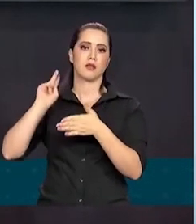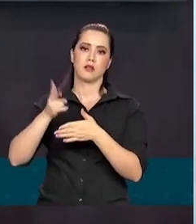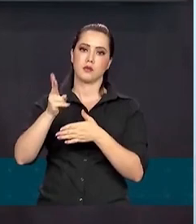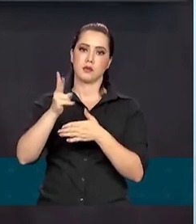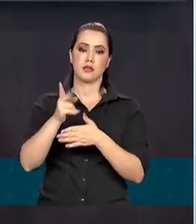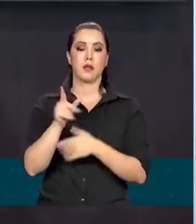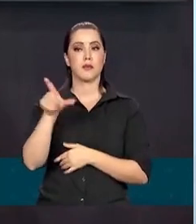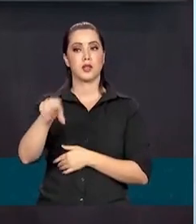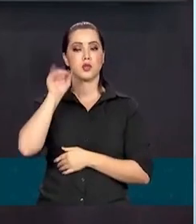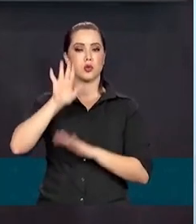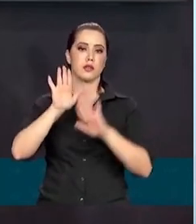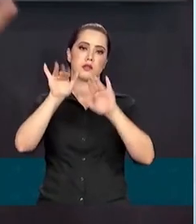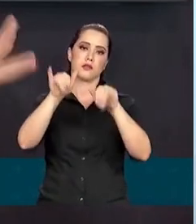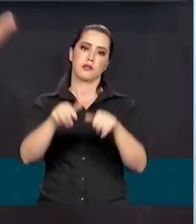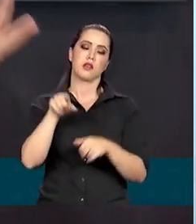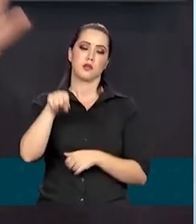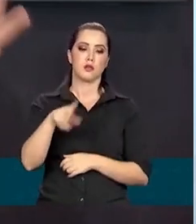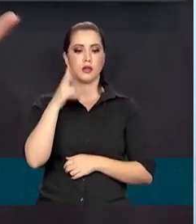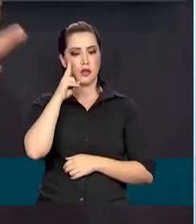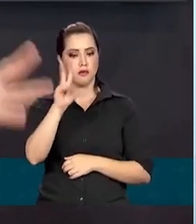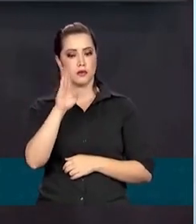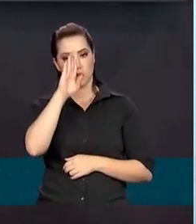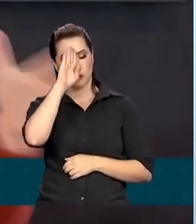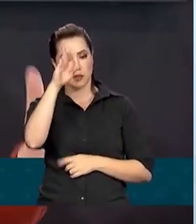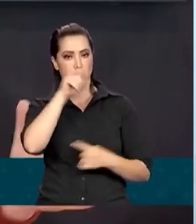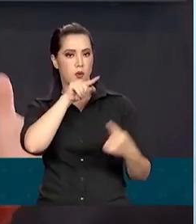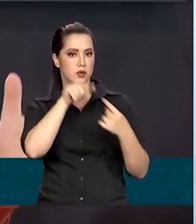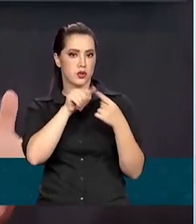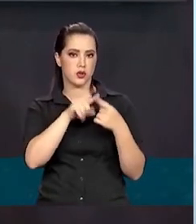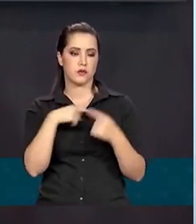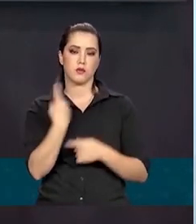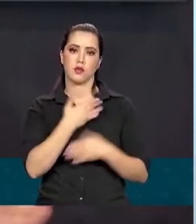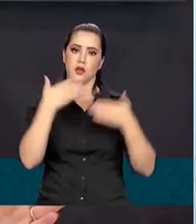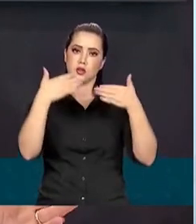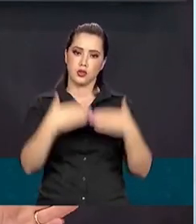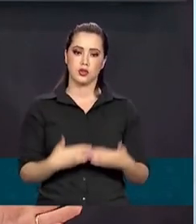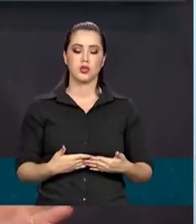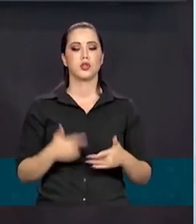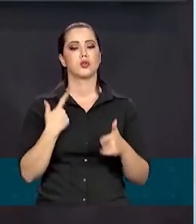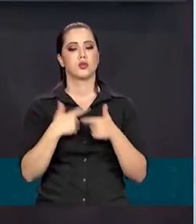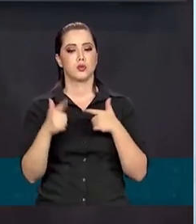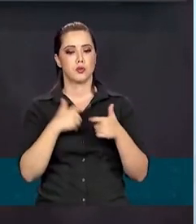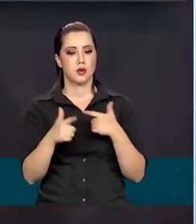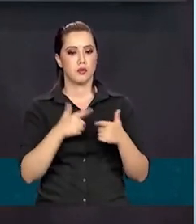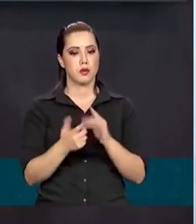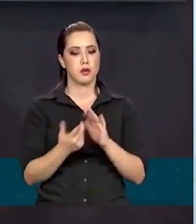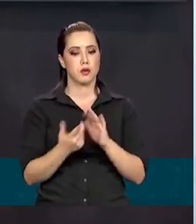sempre a palavra final daquilo que é considerado prioridade quando nós estivermos diante de um impasse orçamentário.